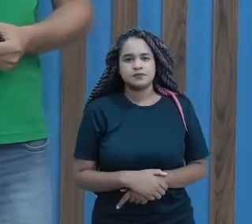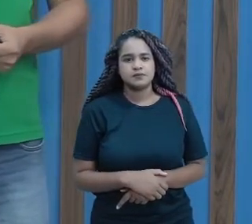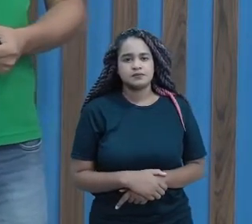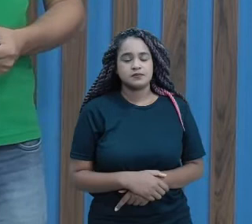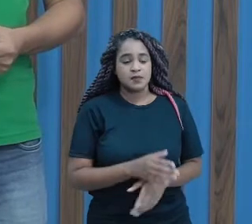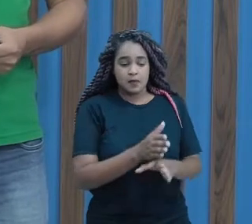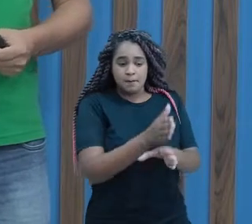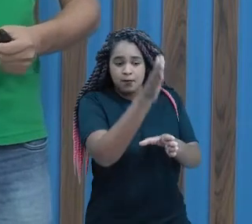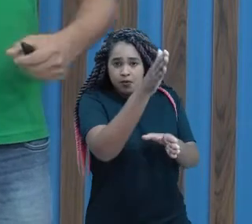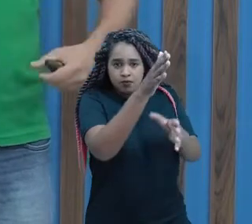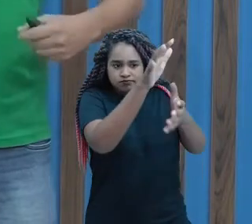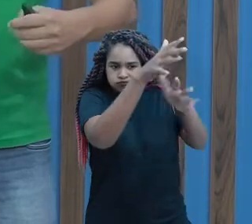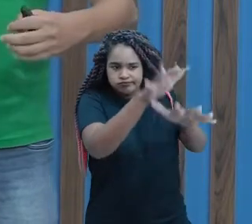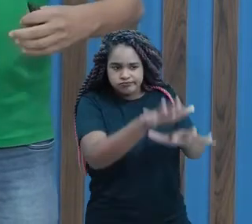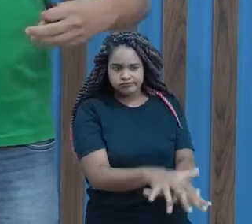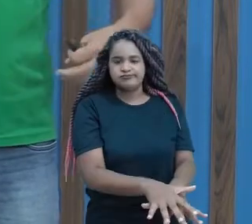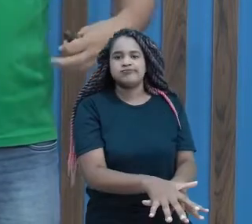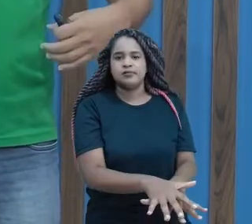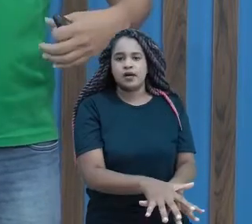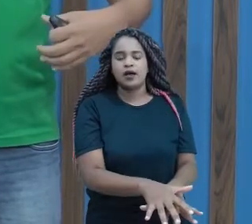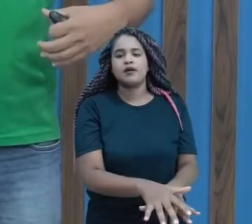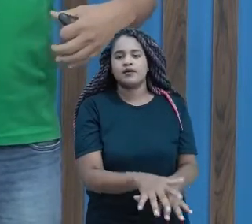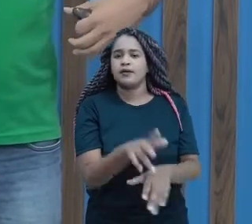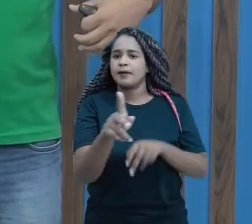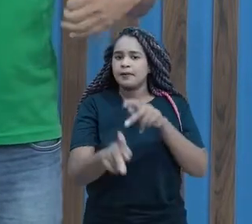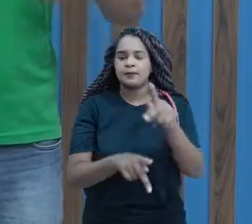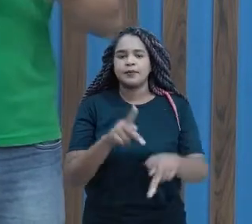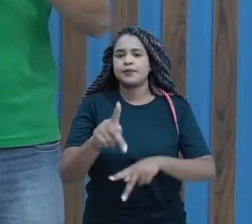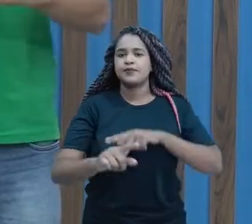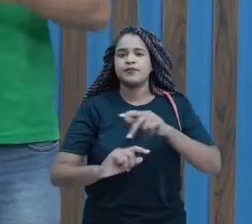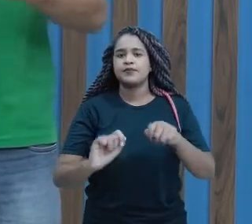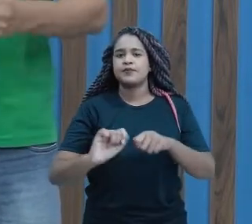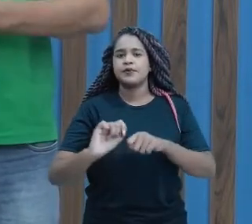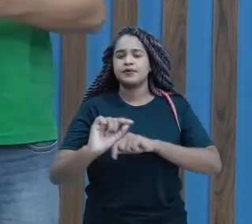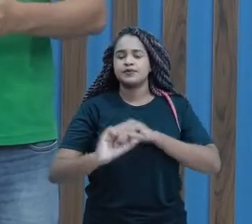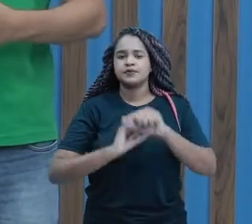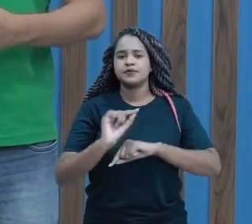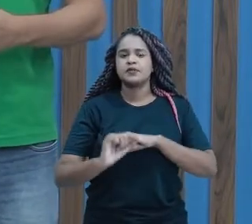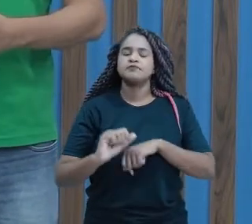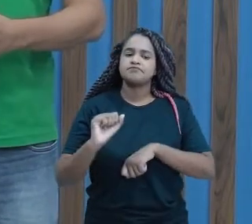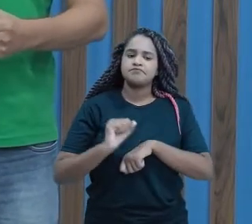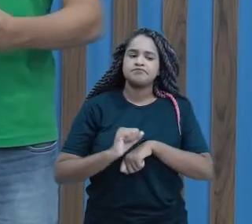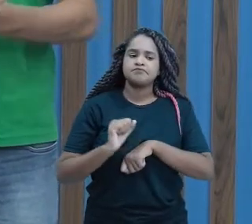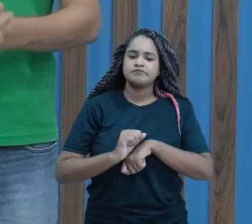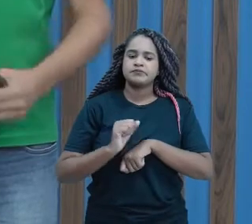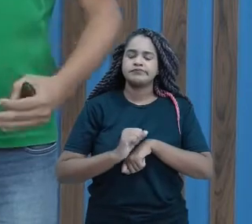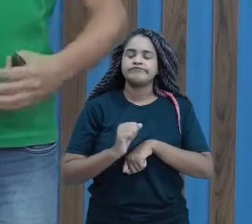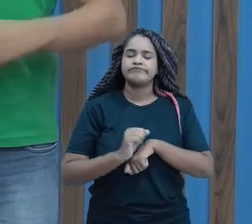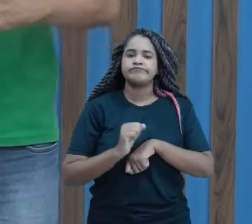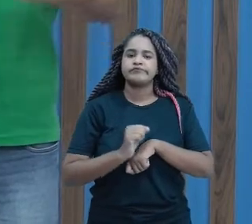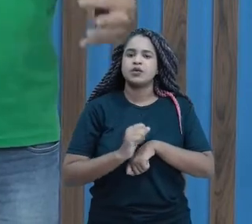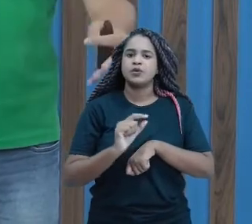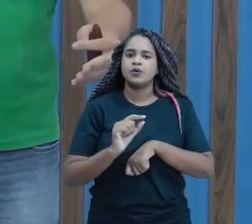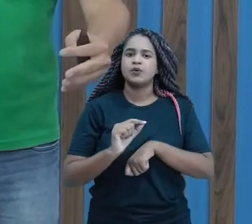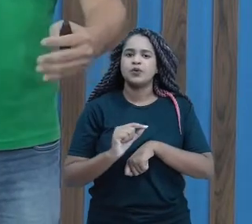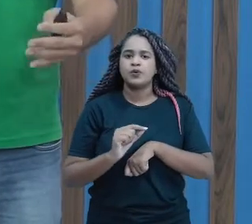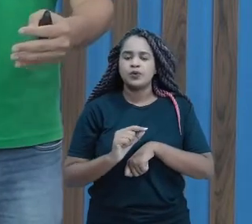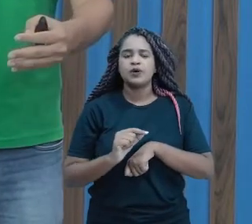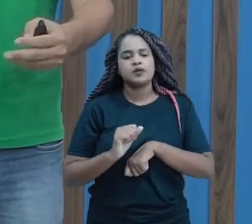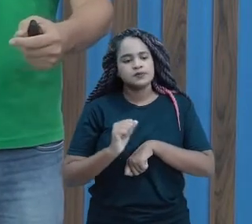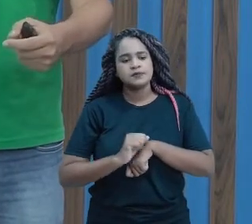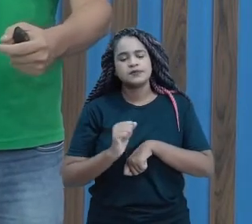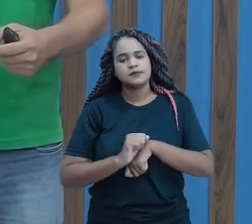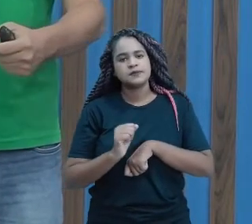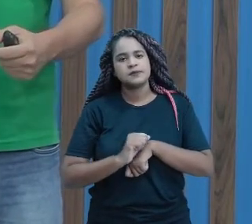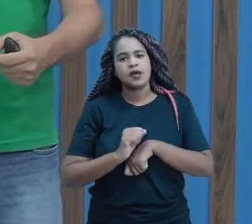enfim, a queda do Muro de Berlim. A população simplesmente ela vai aguardar durante algum tempo, né, que houvesse uma abertura mesmo por